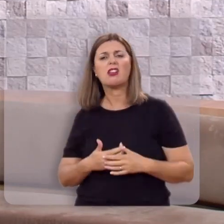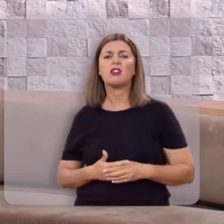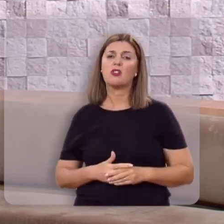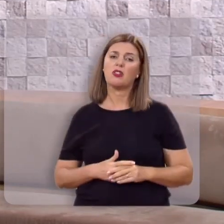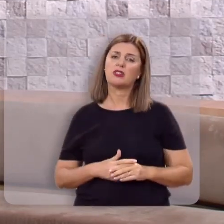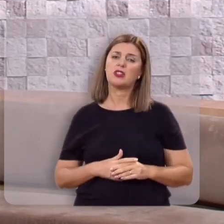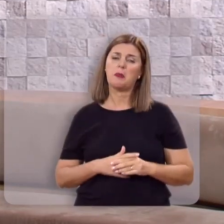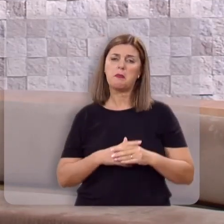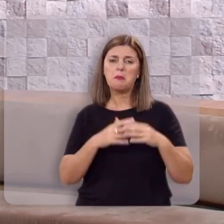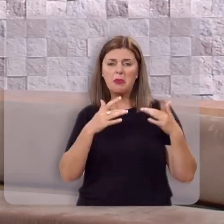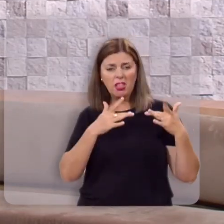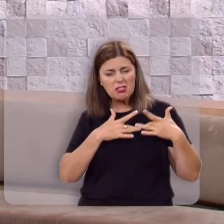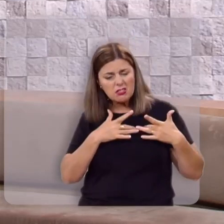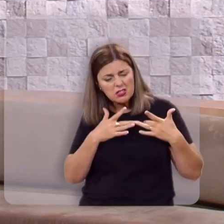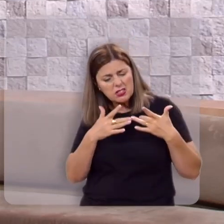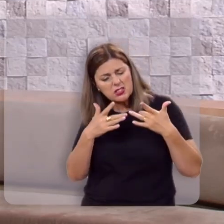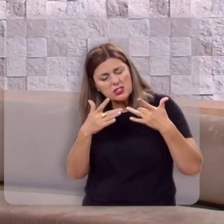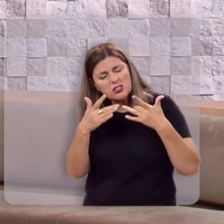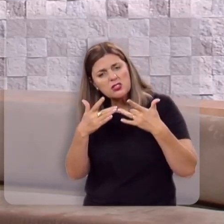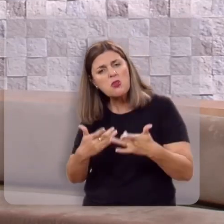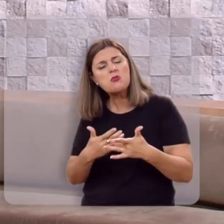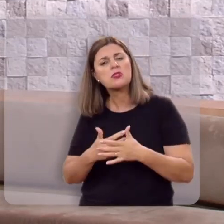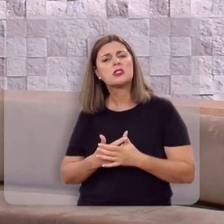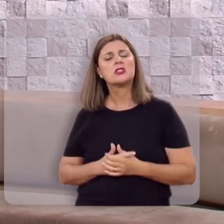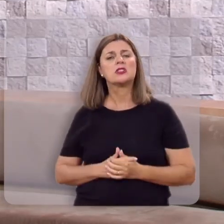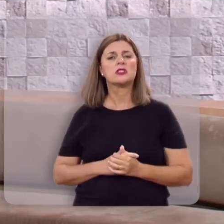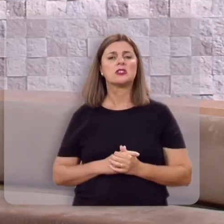de misericórdia.